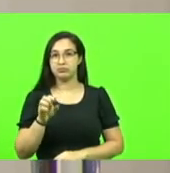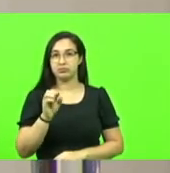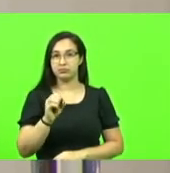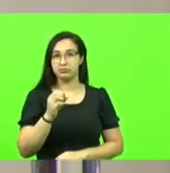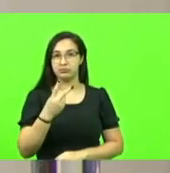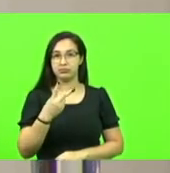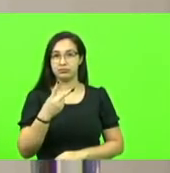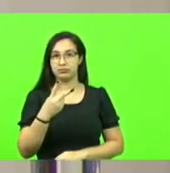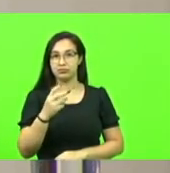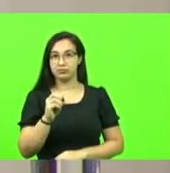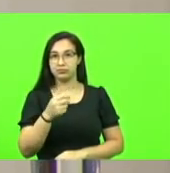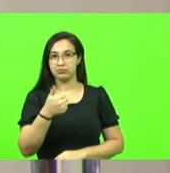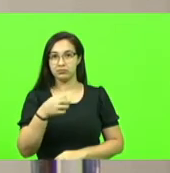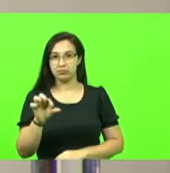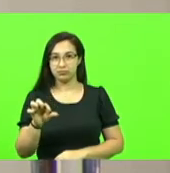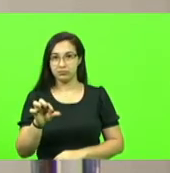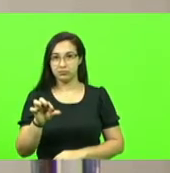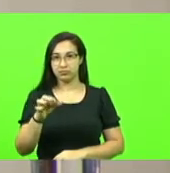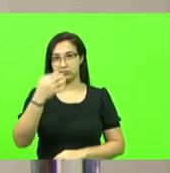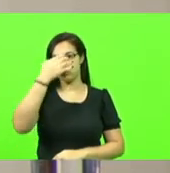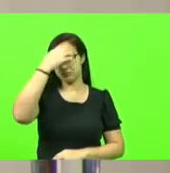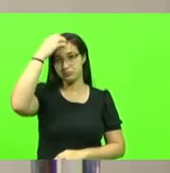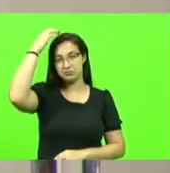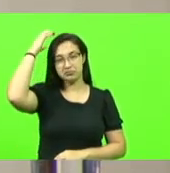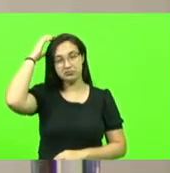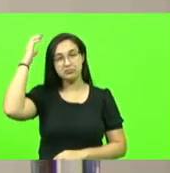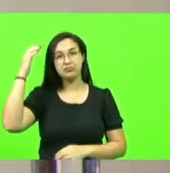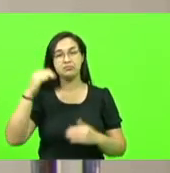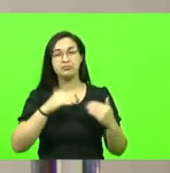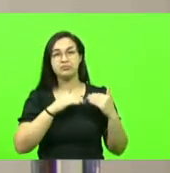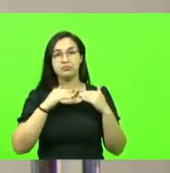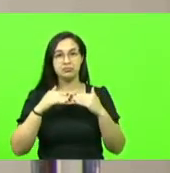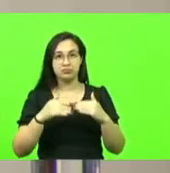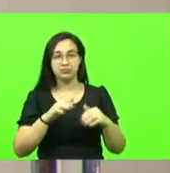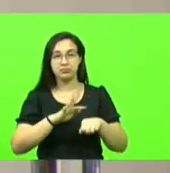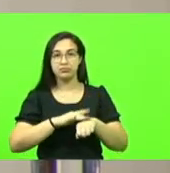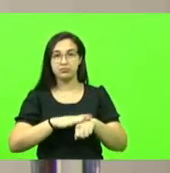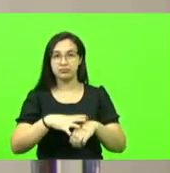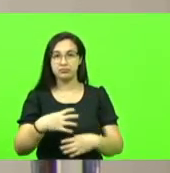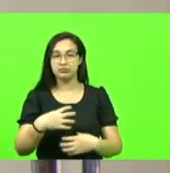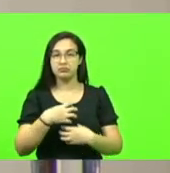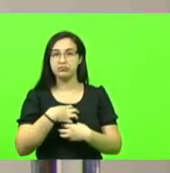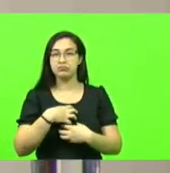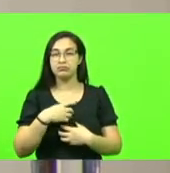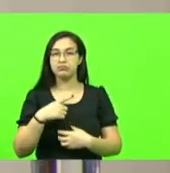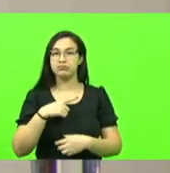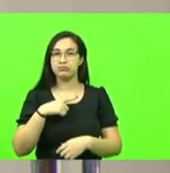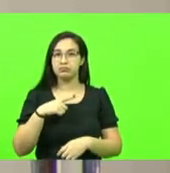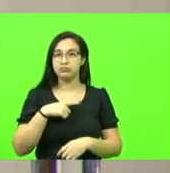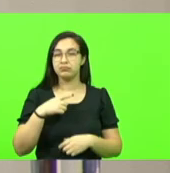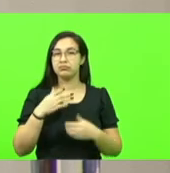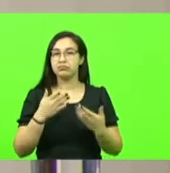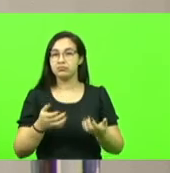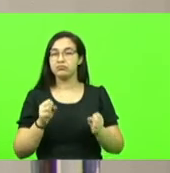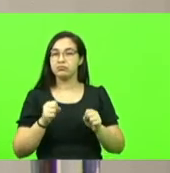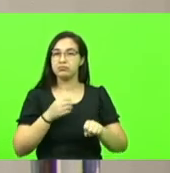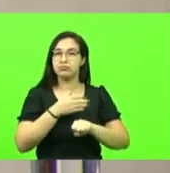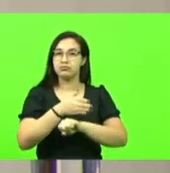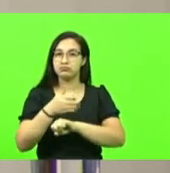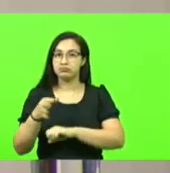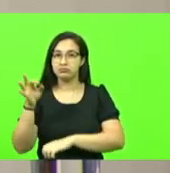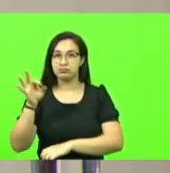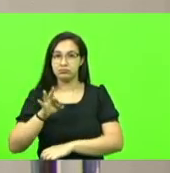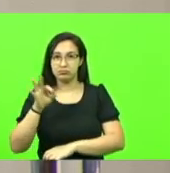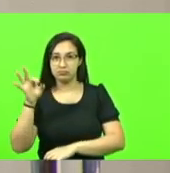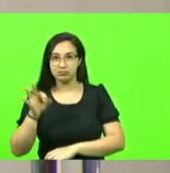263.0/2019, autor deputado Coronel Mocelin, equipara o doente renal crônico às pessoas com deficiência para fins de acesso ao percentual legal de